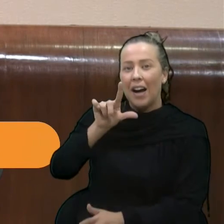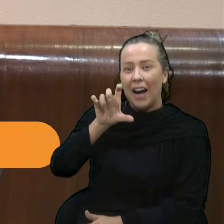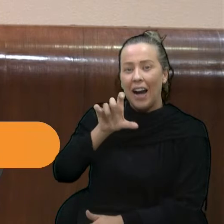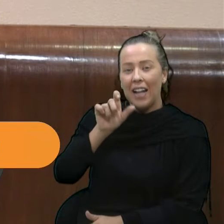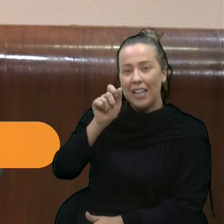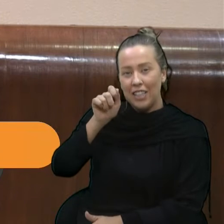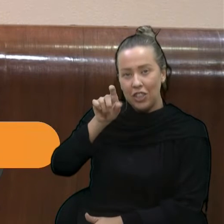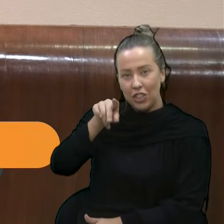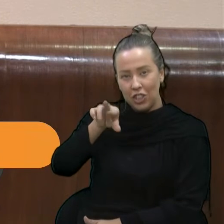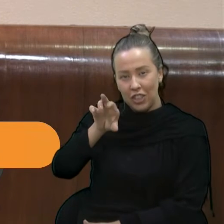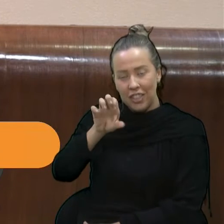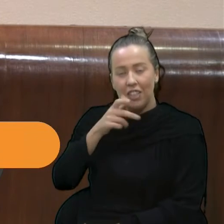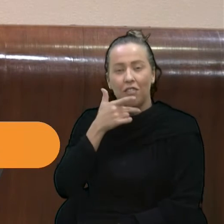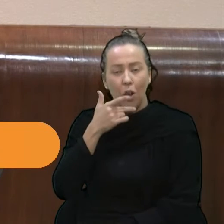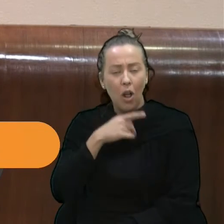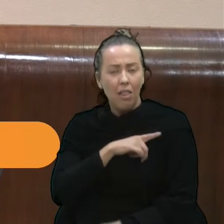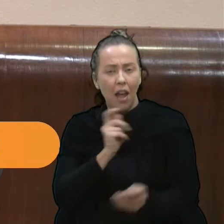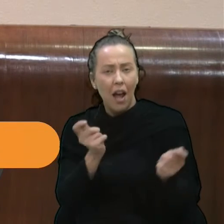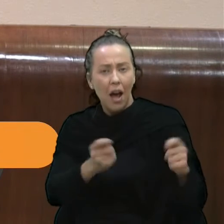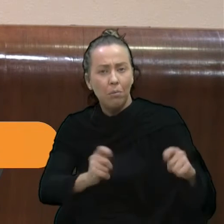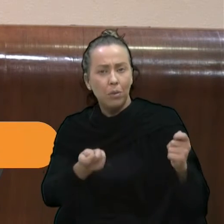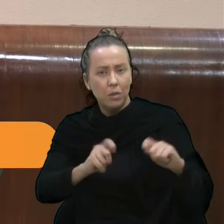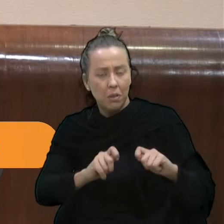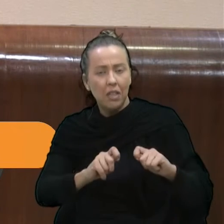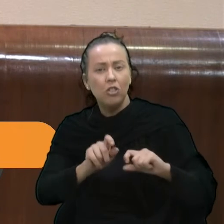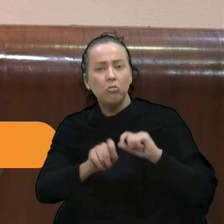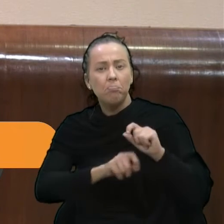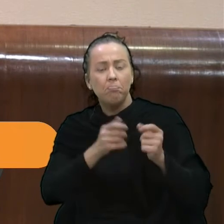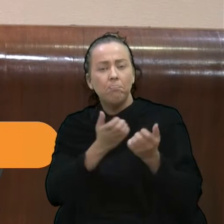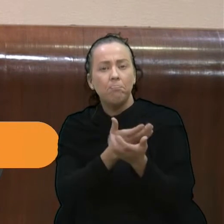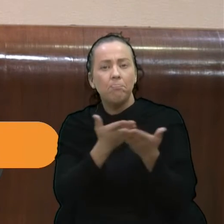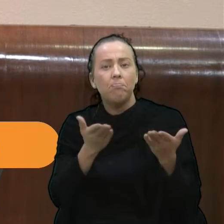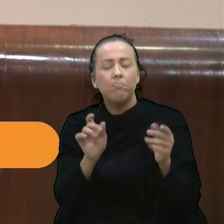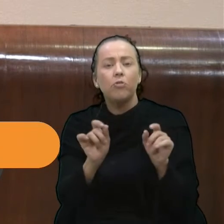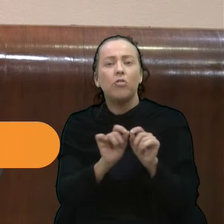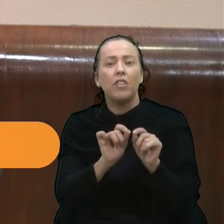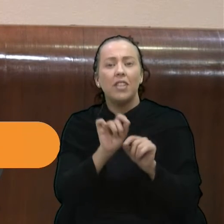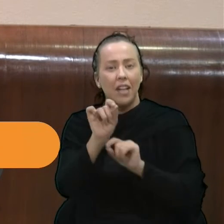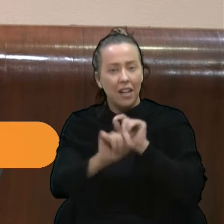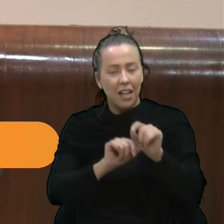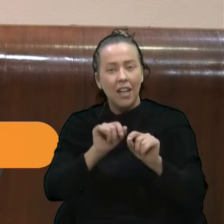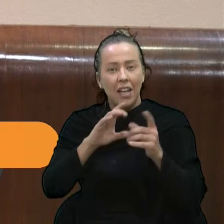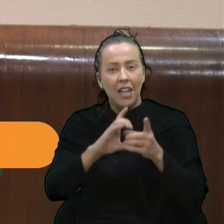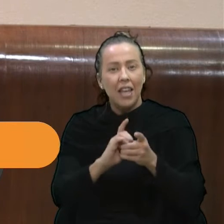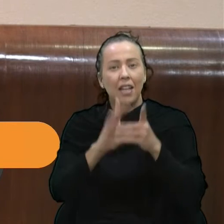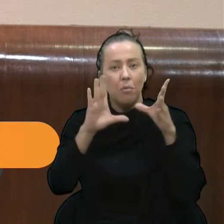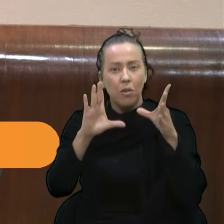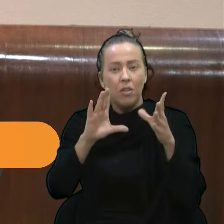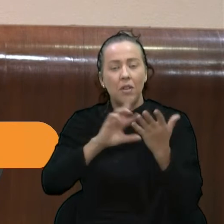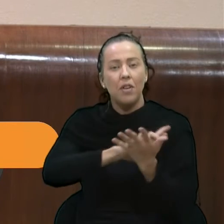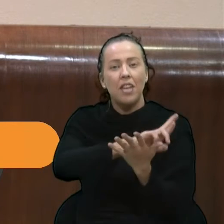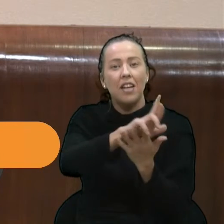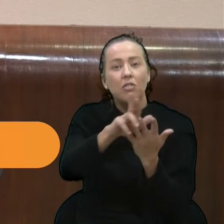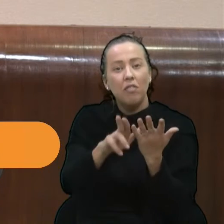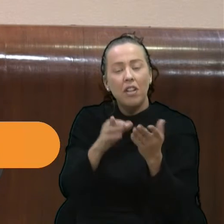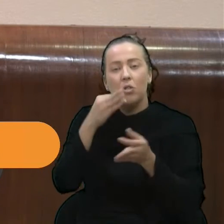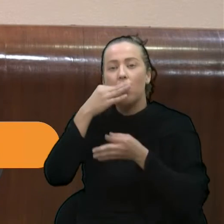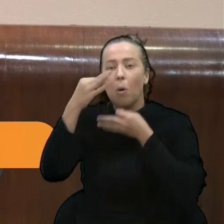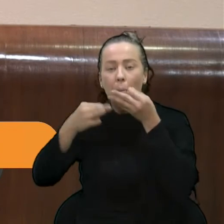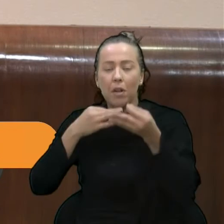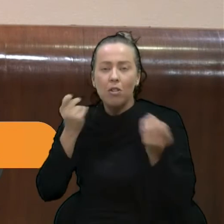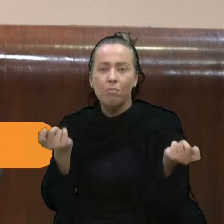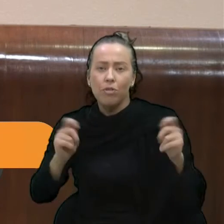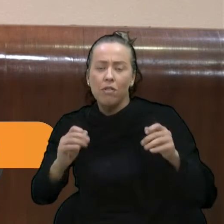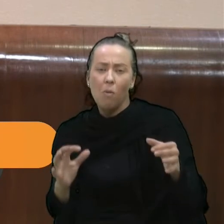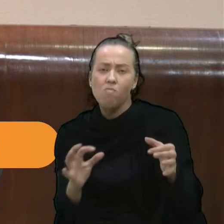hoje, tem a possibilidade de trazer e de fazer com que a democracia e suas diferentes opiniões